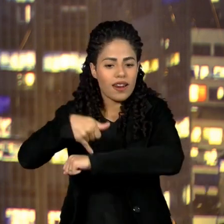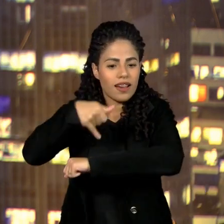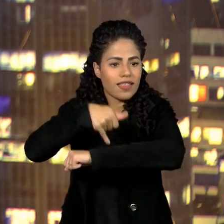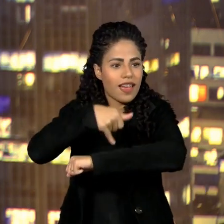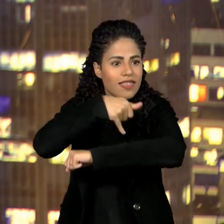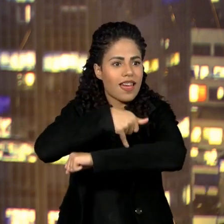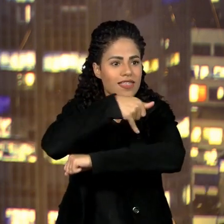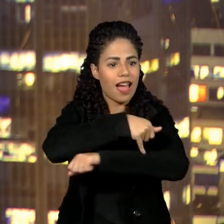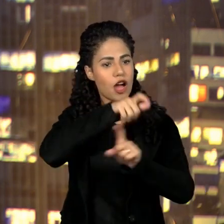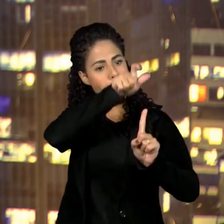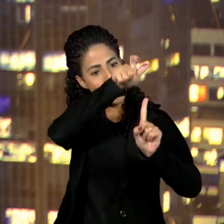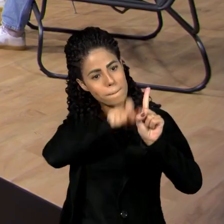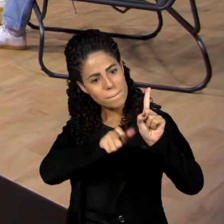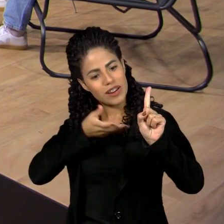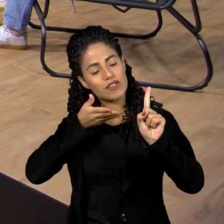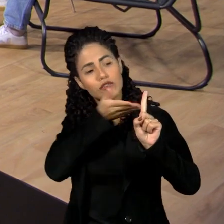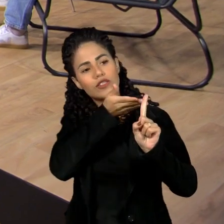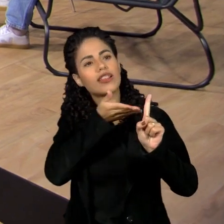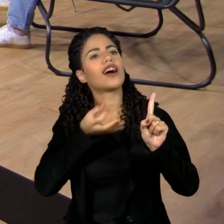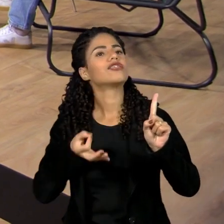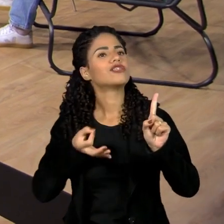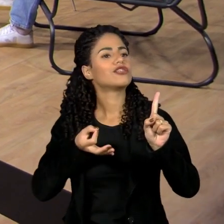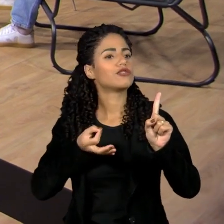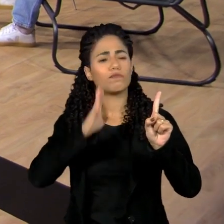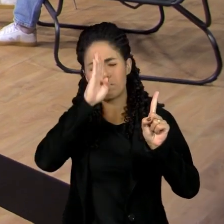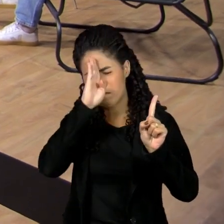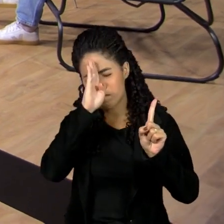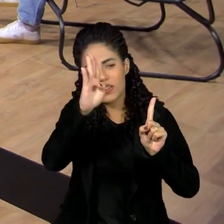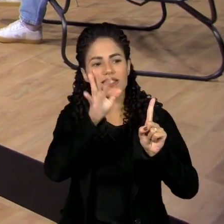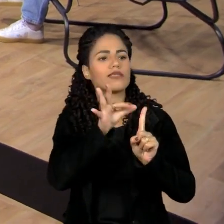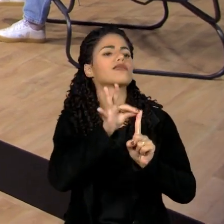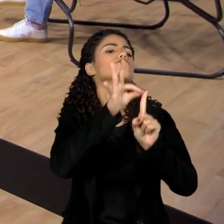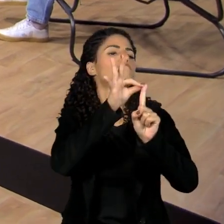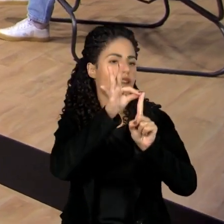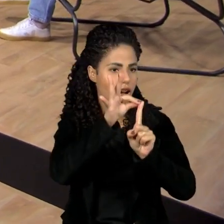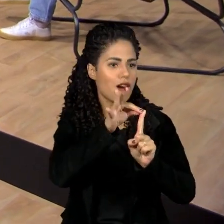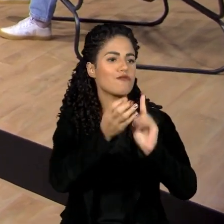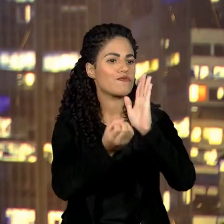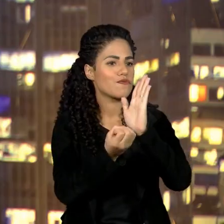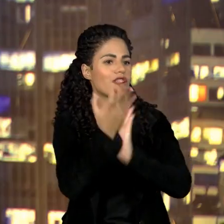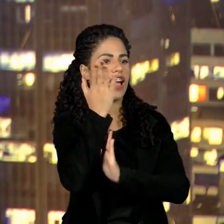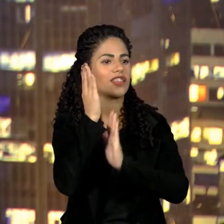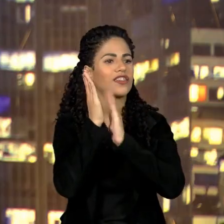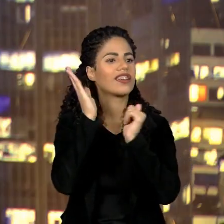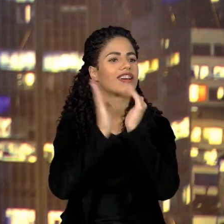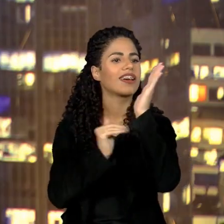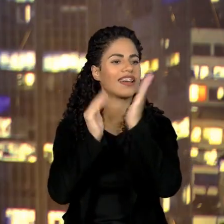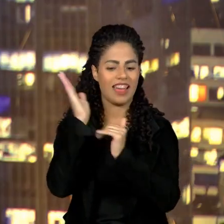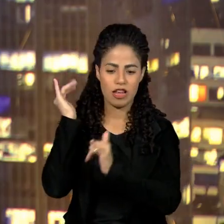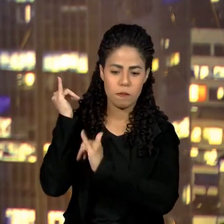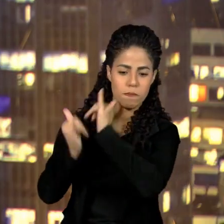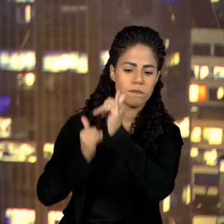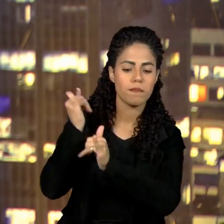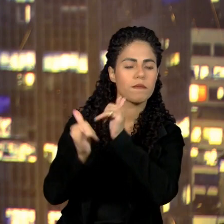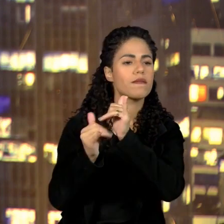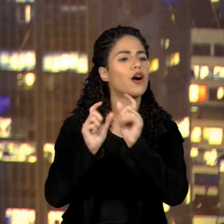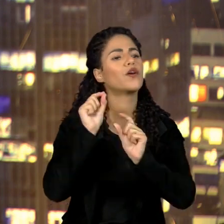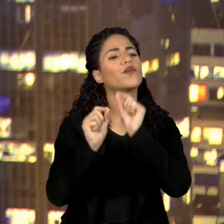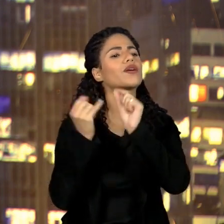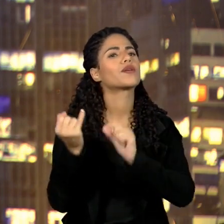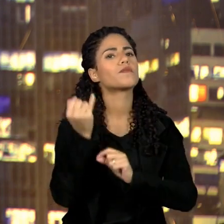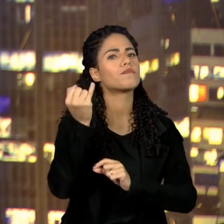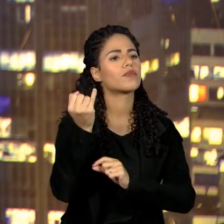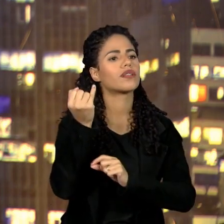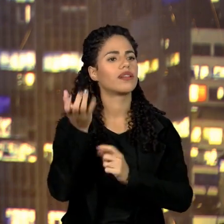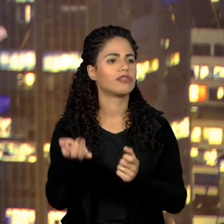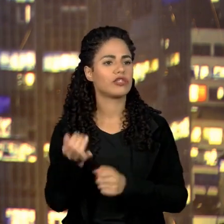personagem muito, talvez um dos protagonistas, não é, do nosso folclore. O que dizer? O que vale a pena chamar aqui sobre Saci? O